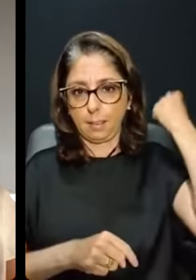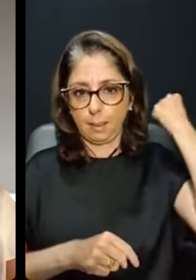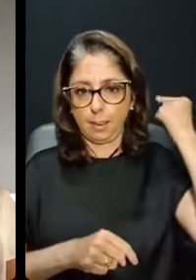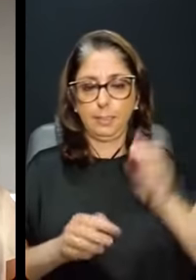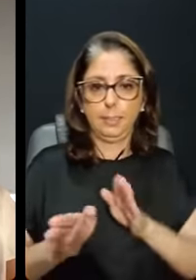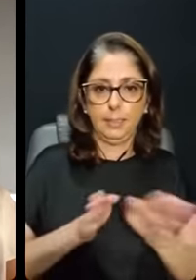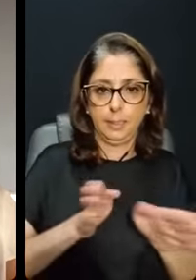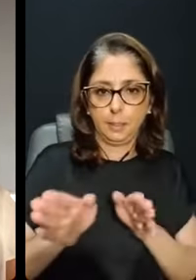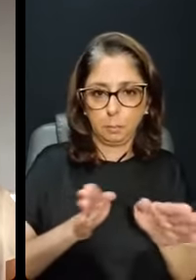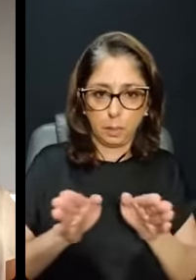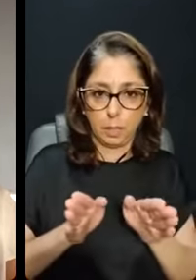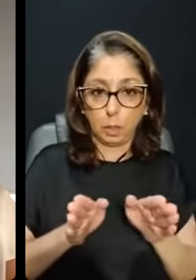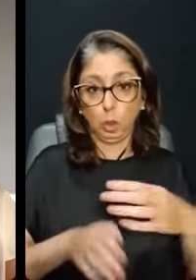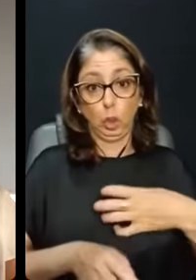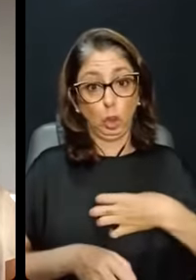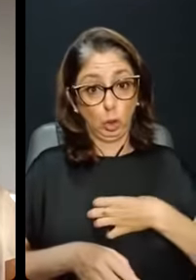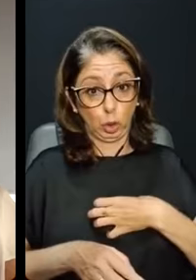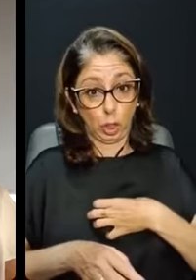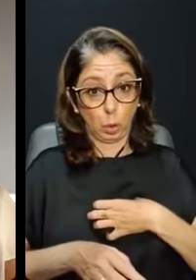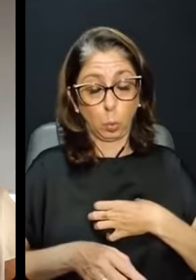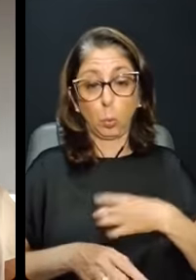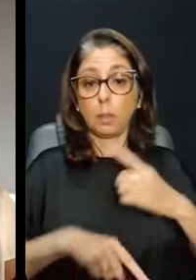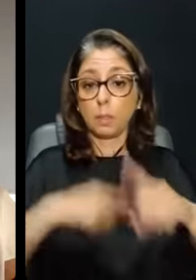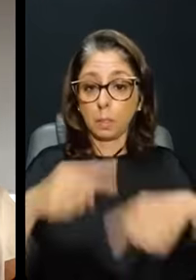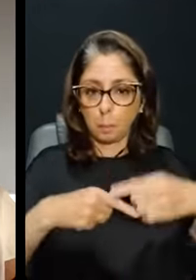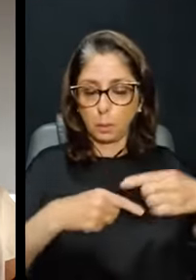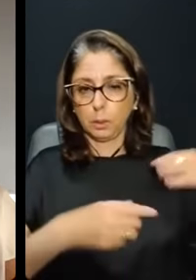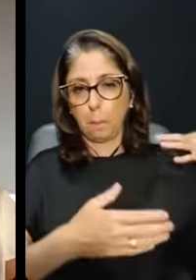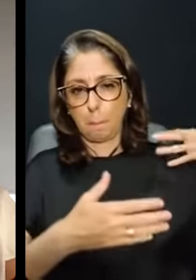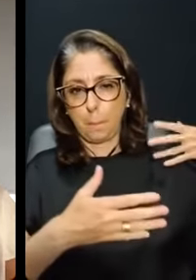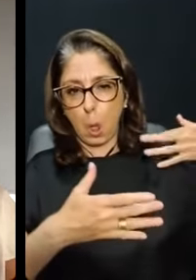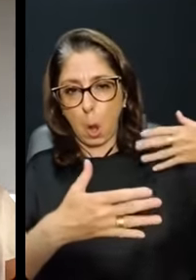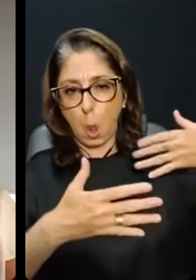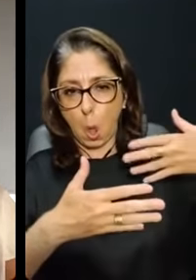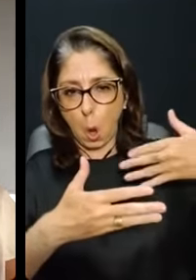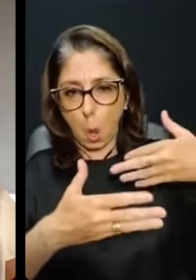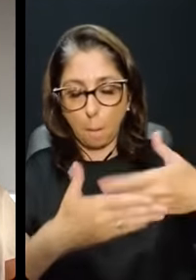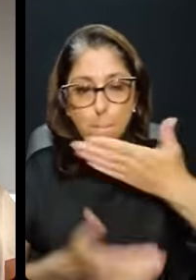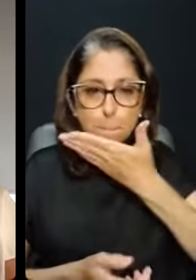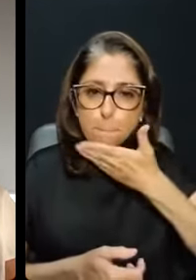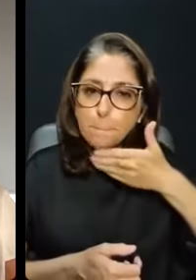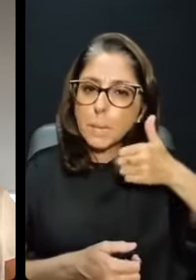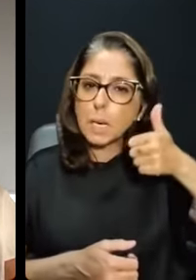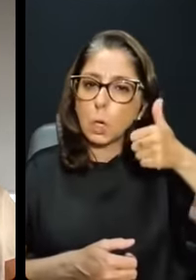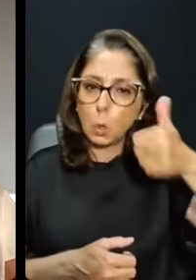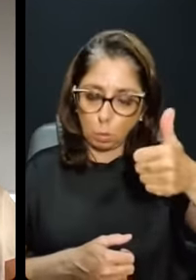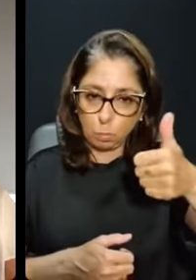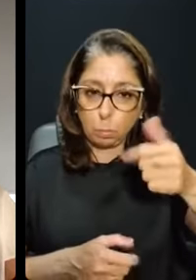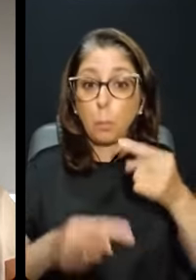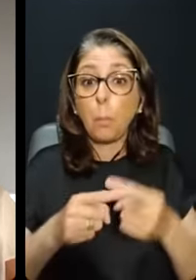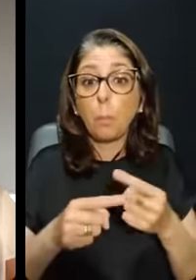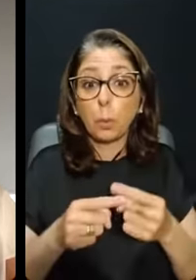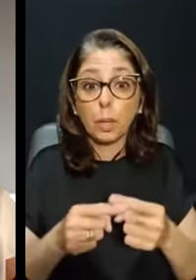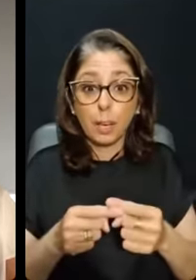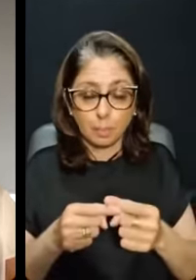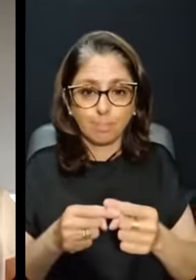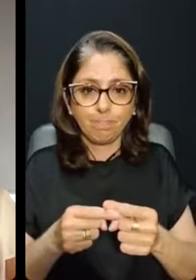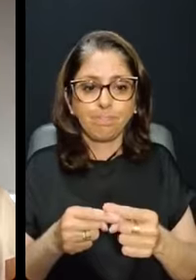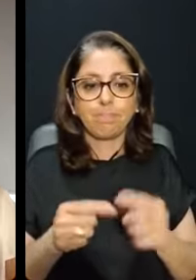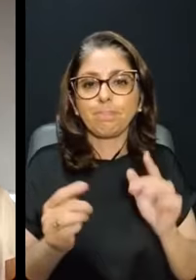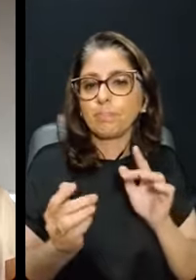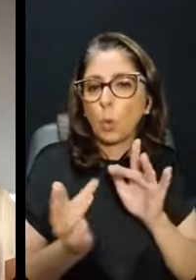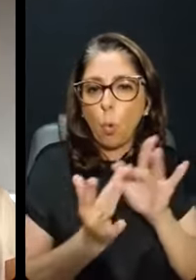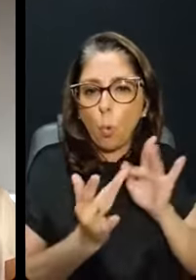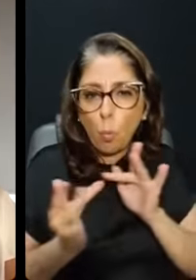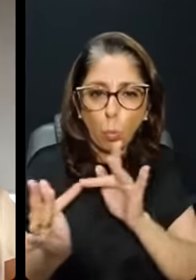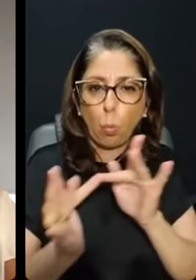mim, me mostra uma questão de ter encontrado a função, uma funcionalidade, né, ter encontrado a forma de conectar o